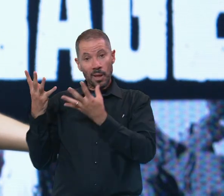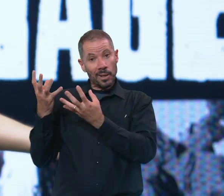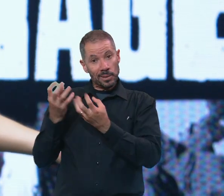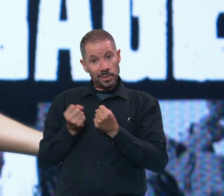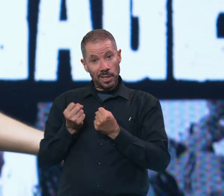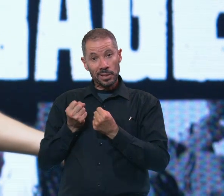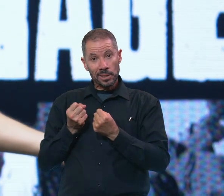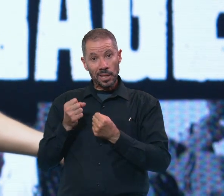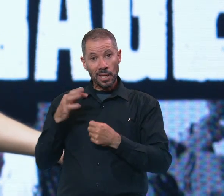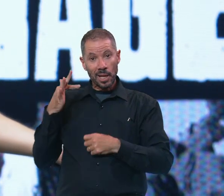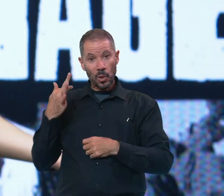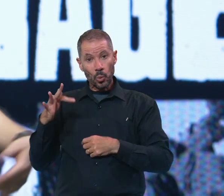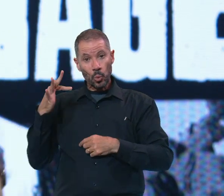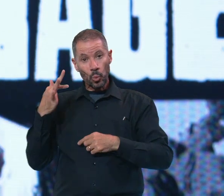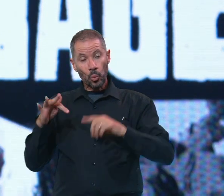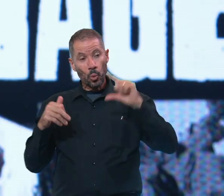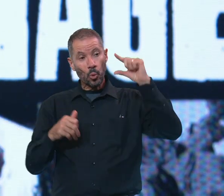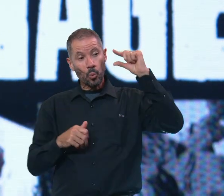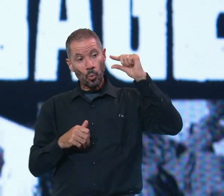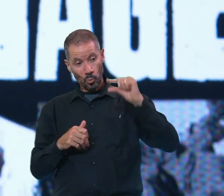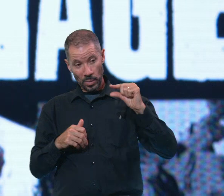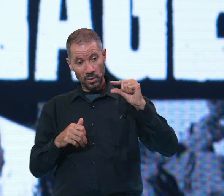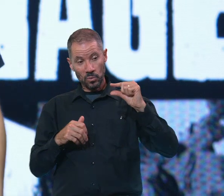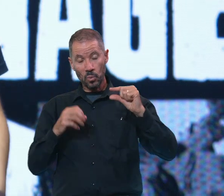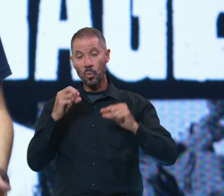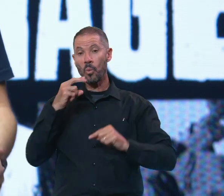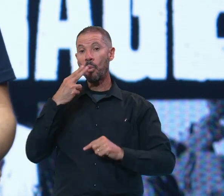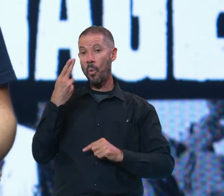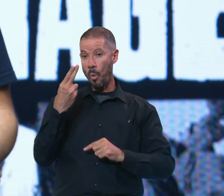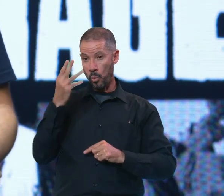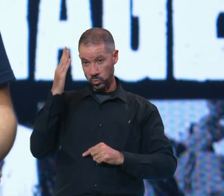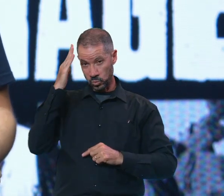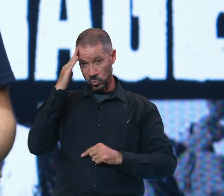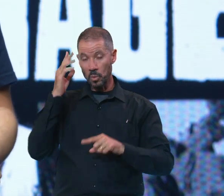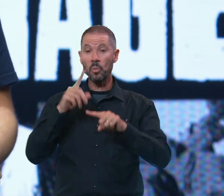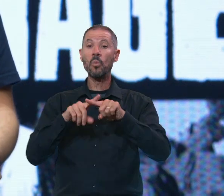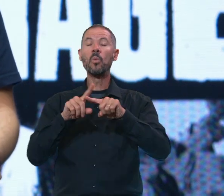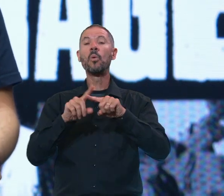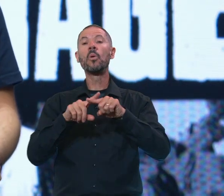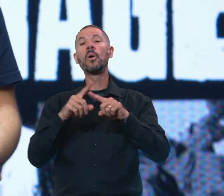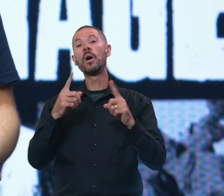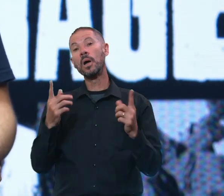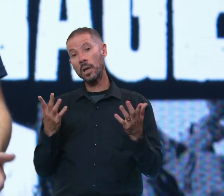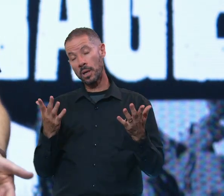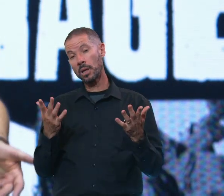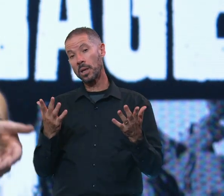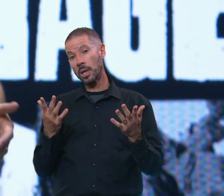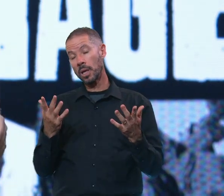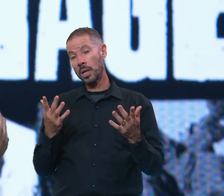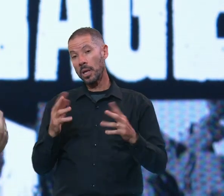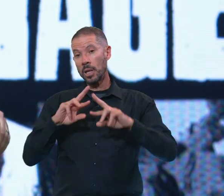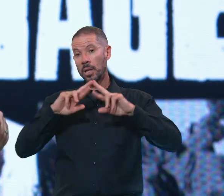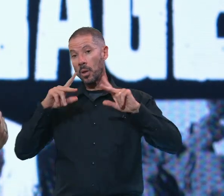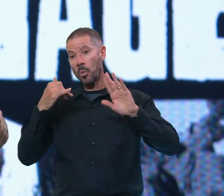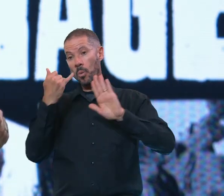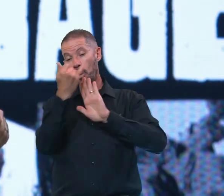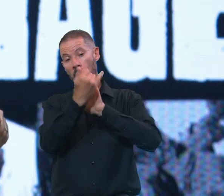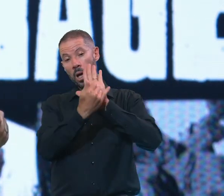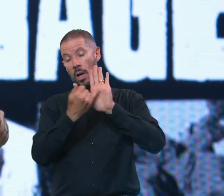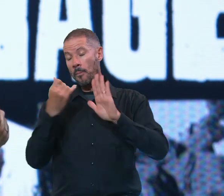Que dói menos. Ou melhor, sabe por quê que ele fez assim? Porque não era a imagem